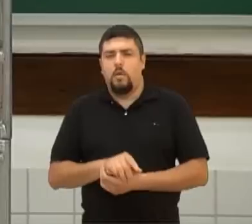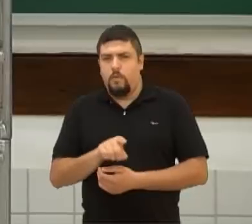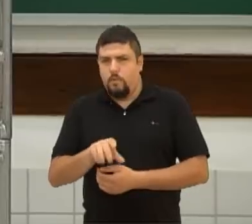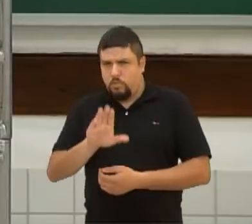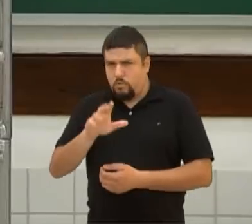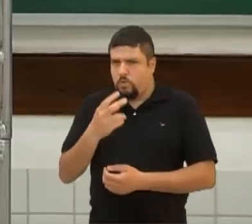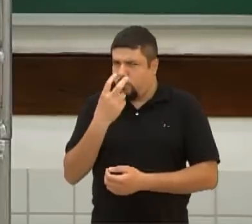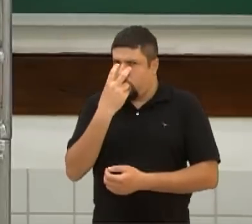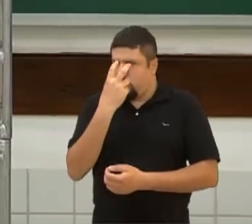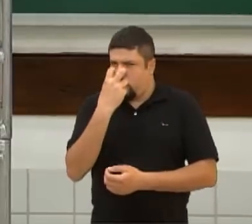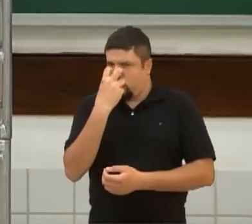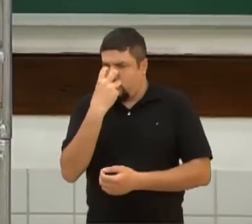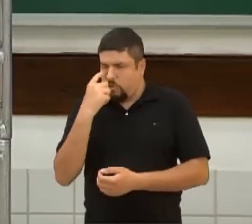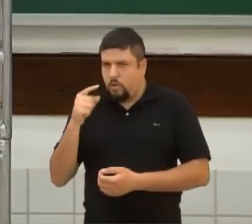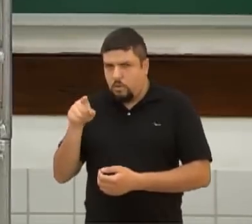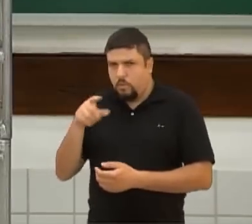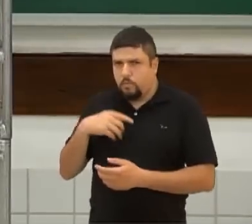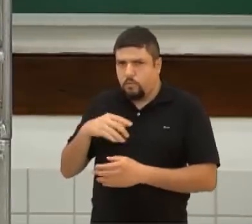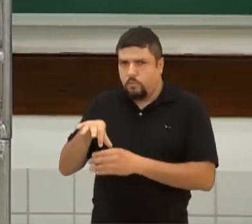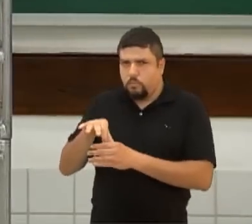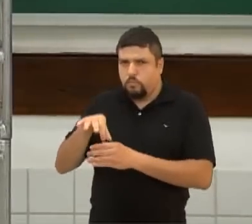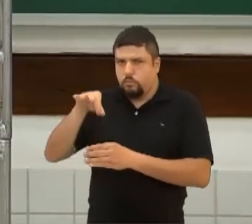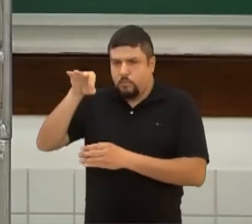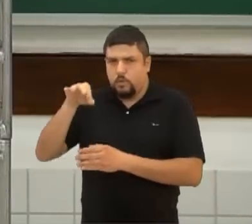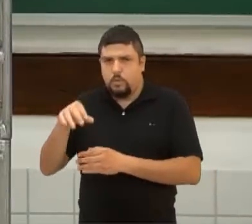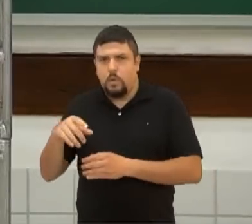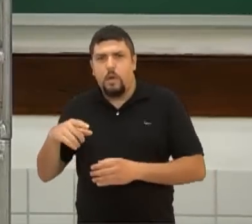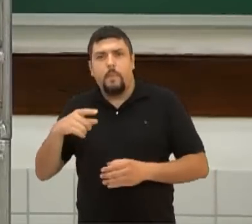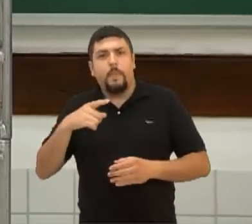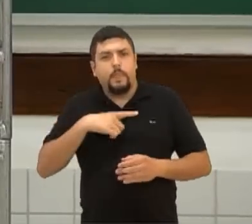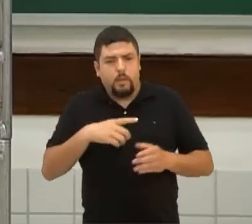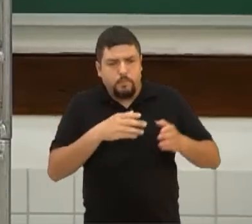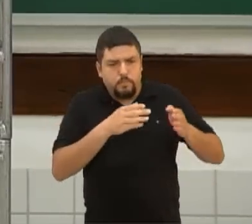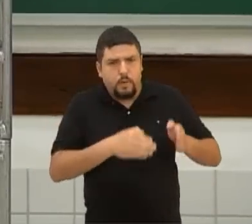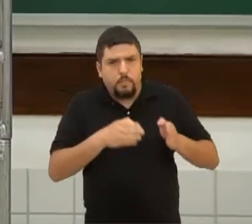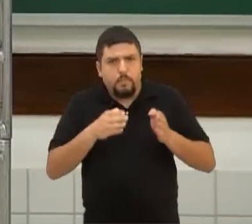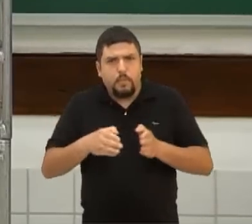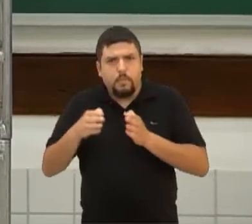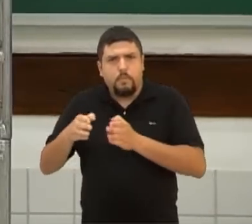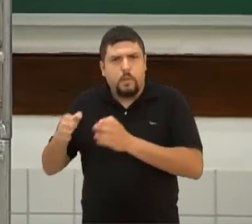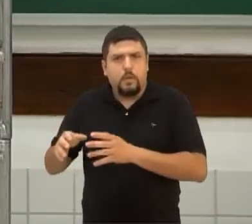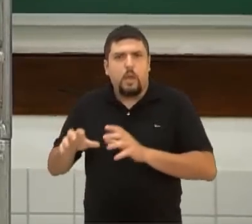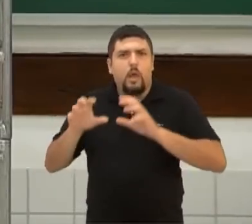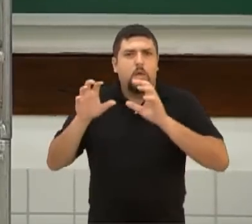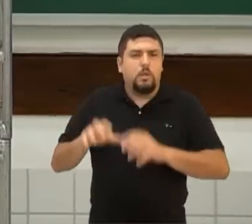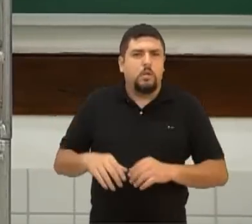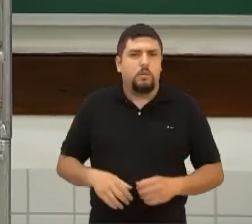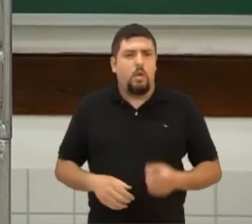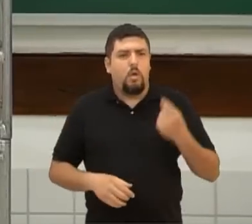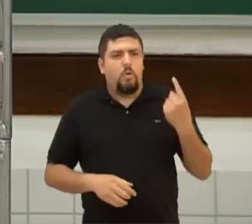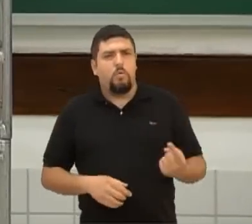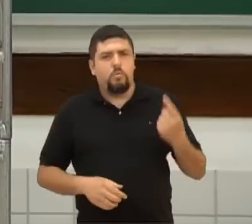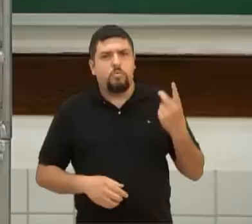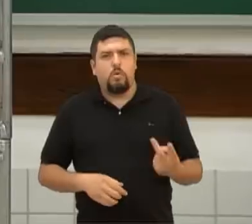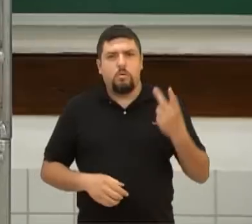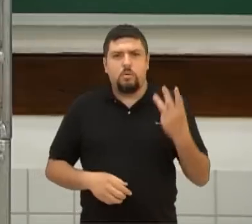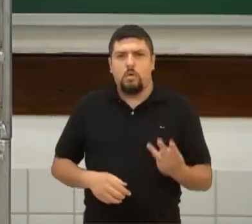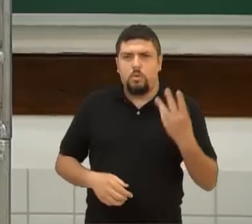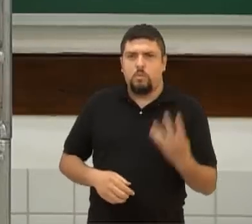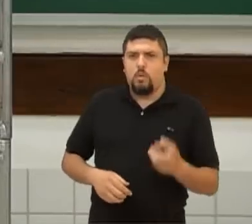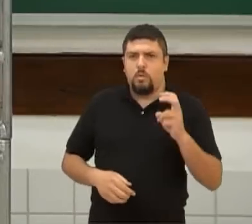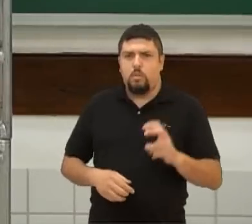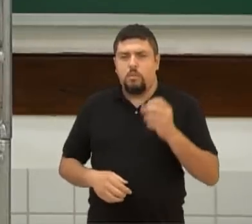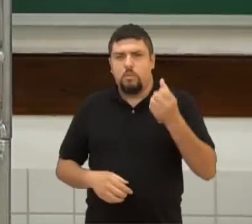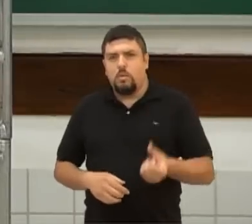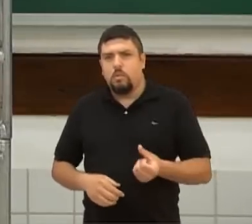um sorteio da Mega Sena? Existe uma ordem, gente, os números são sorteados assim, 1, 2, 3, 4, 5,